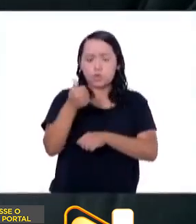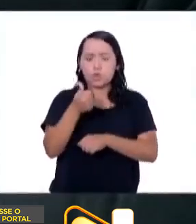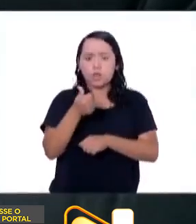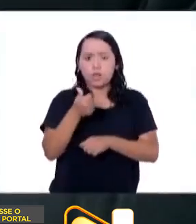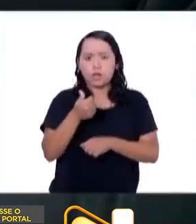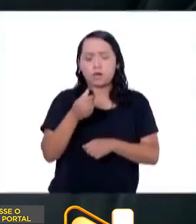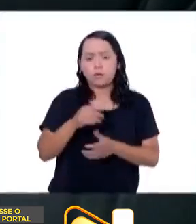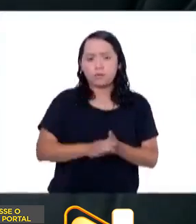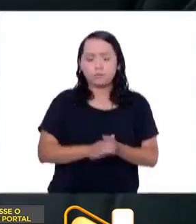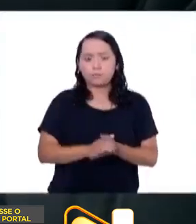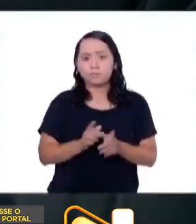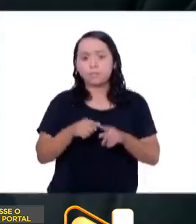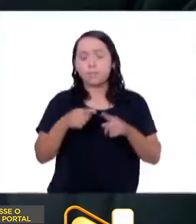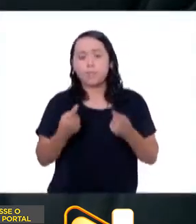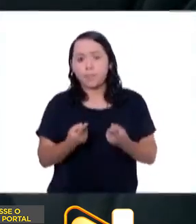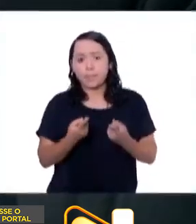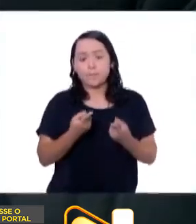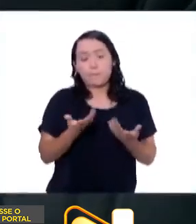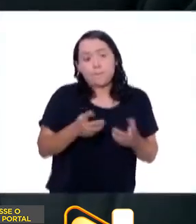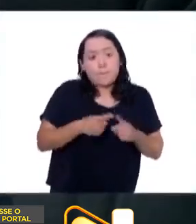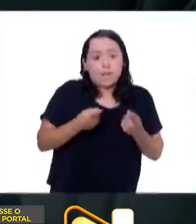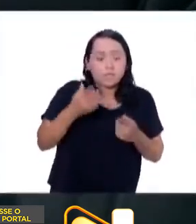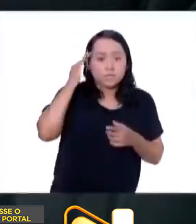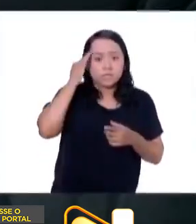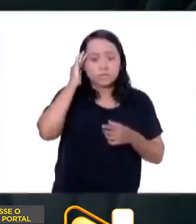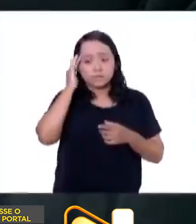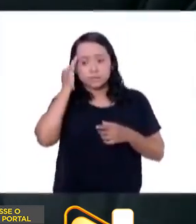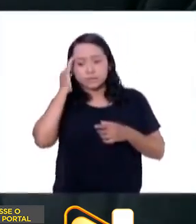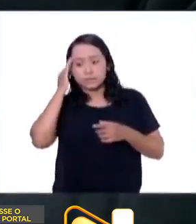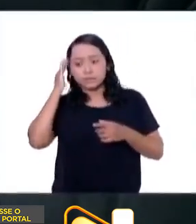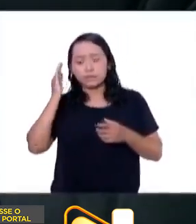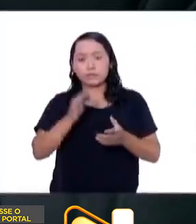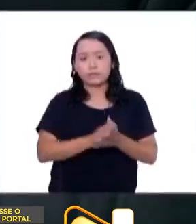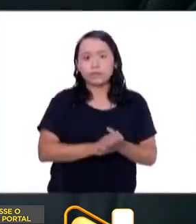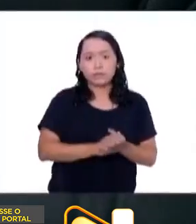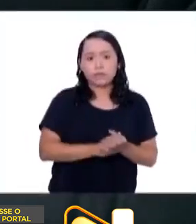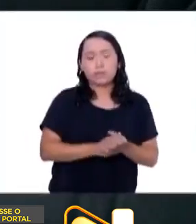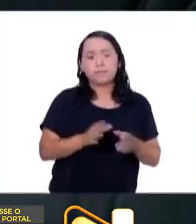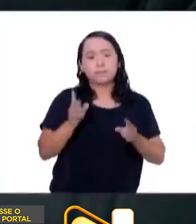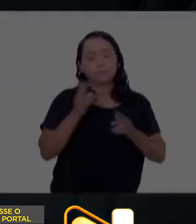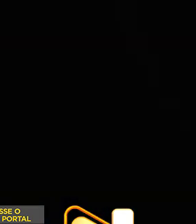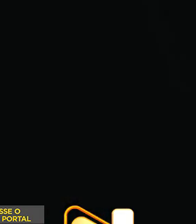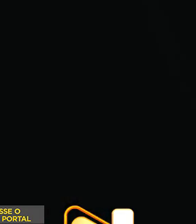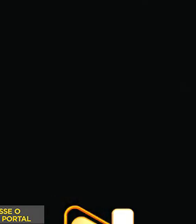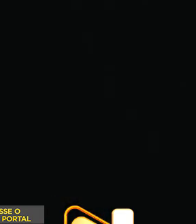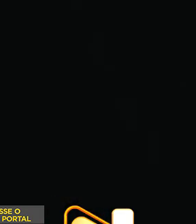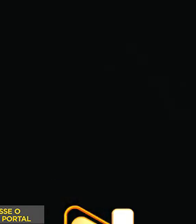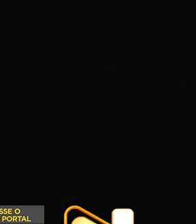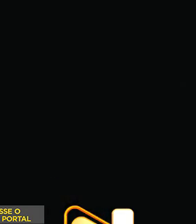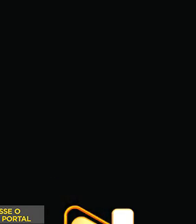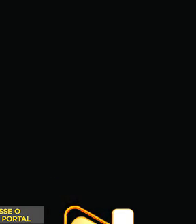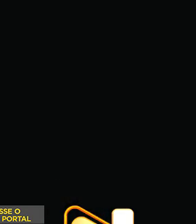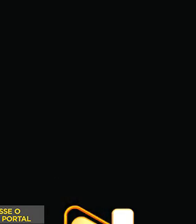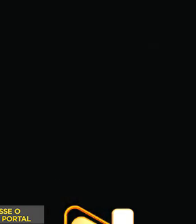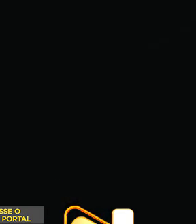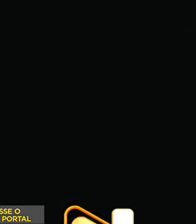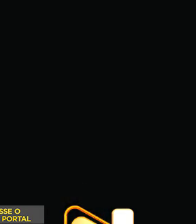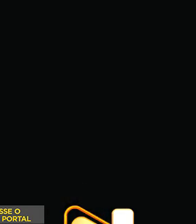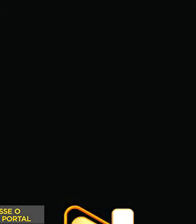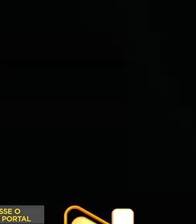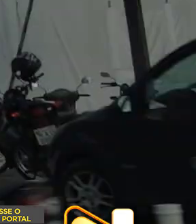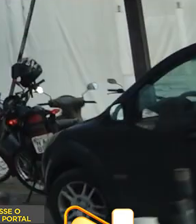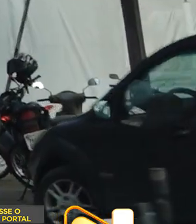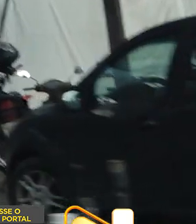áudio, tá? Mas se ele entendeu o que ele é, paciência. Na próxima reportagem